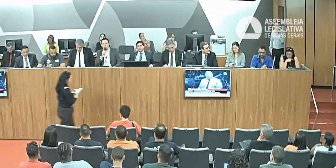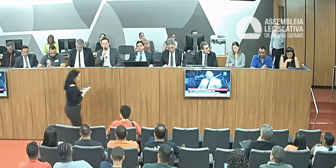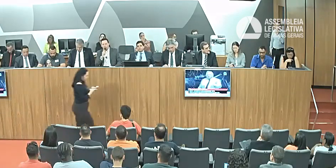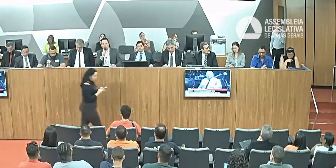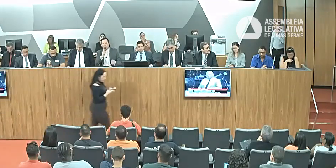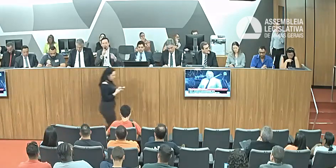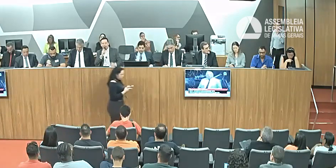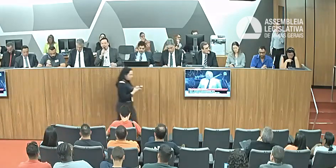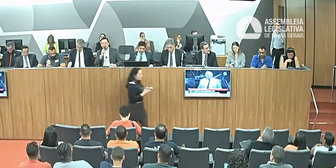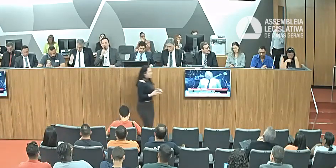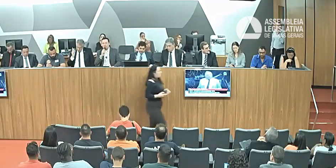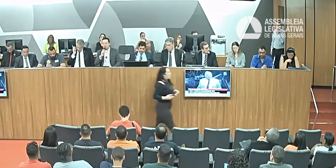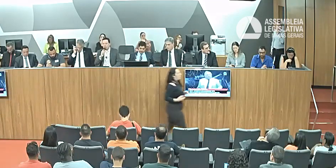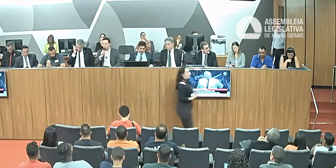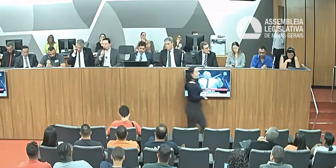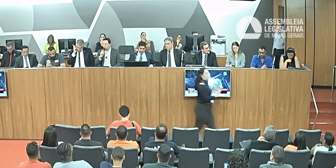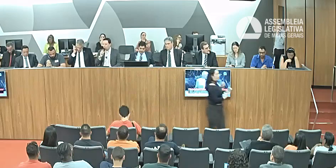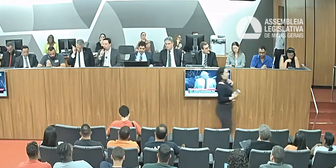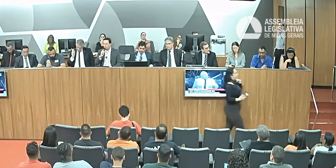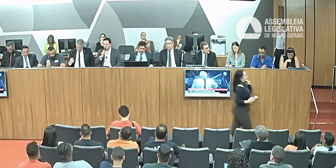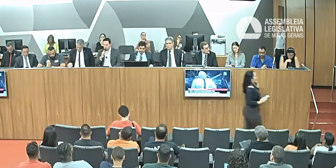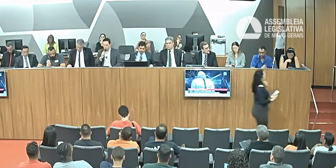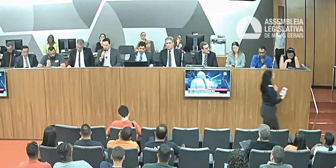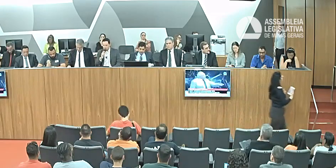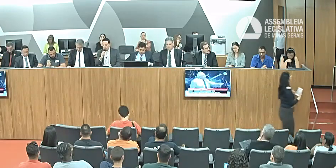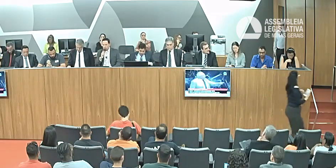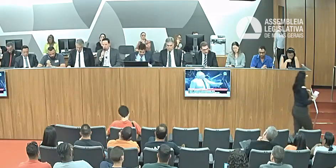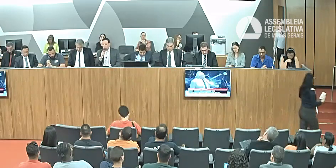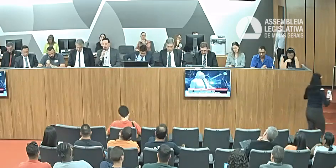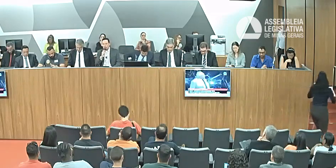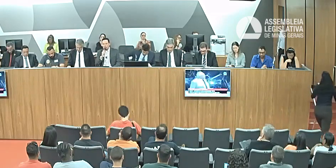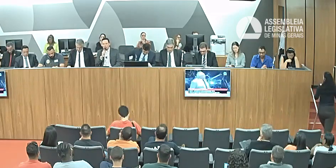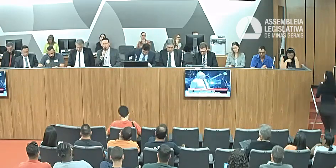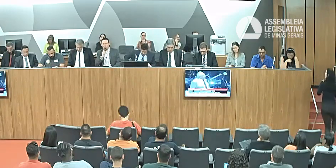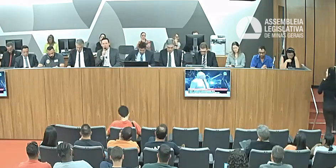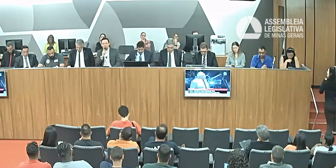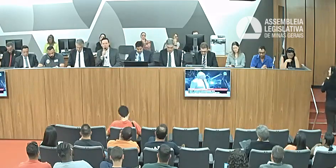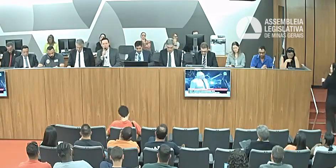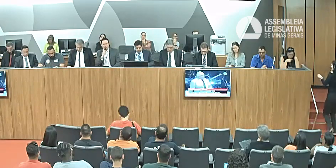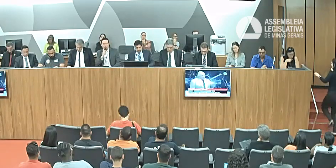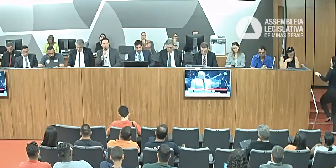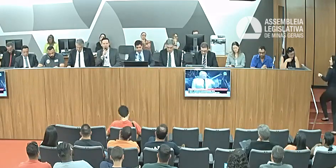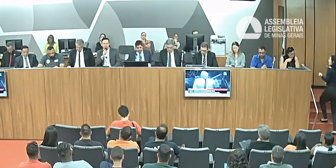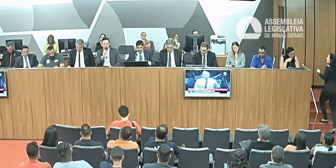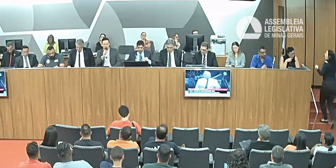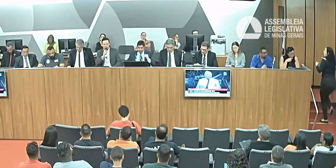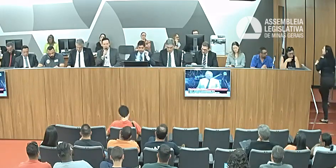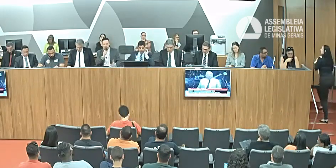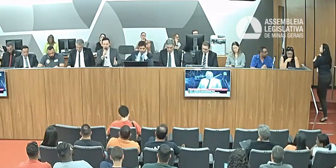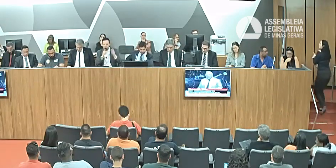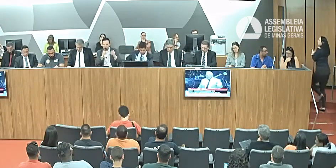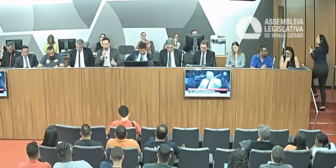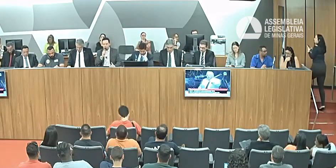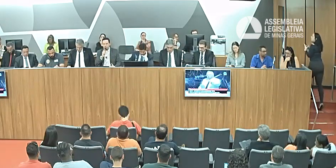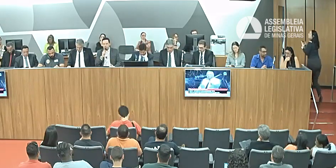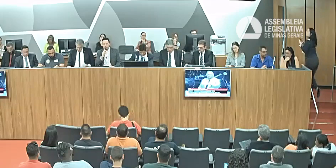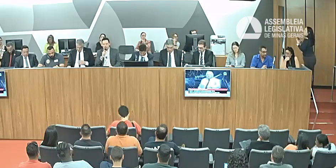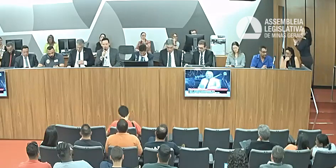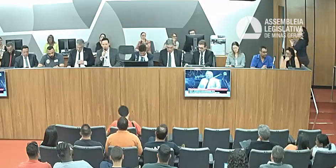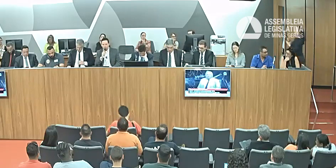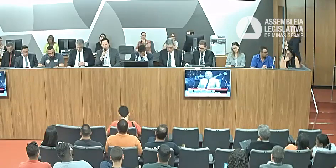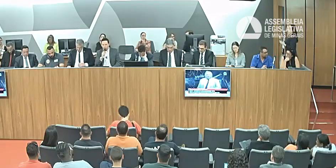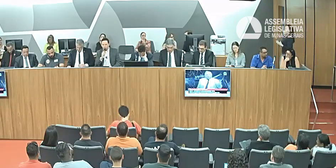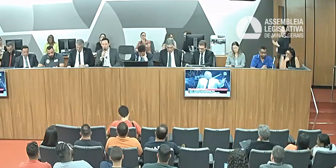tanto quanto aqueles que compõem essa mesa então só aqui também para fazer um breve preâmbulo preâmbulo